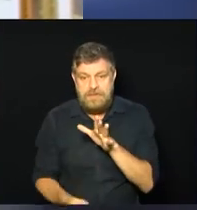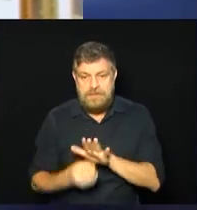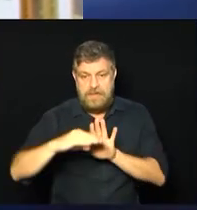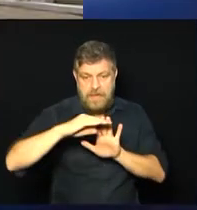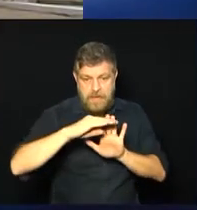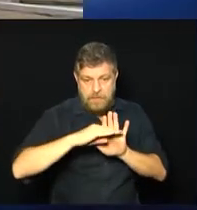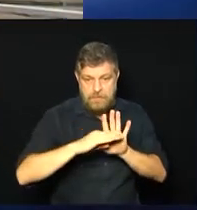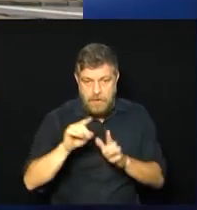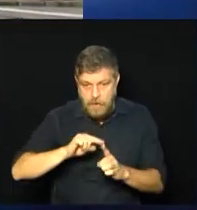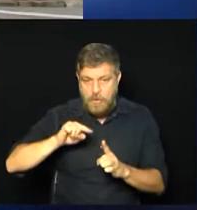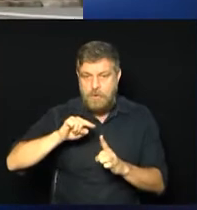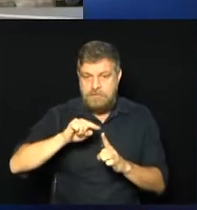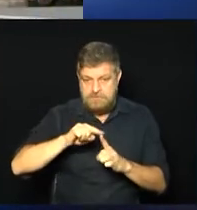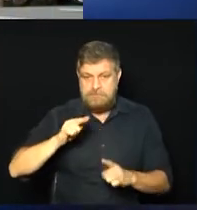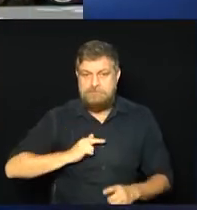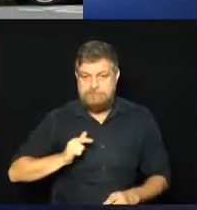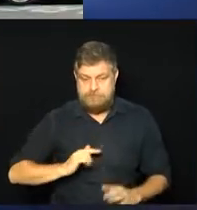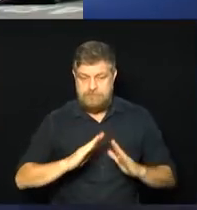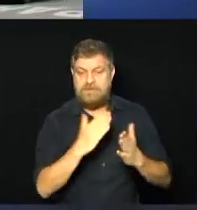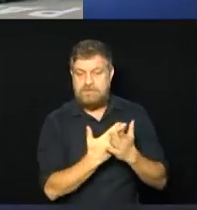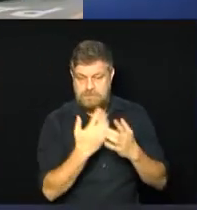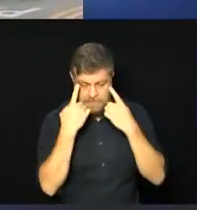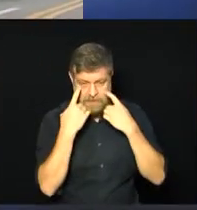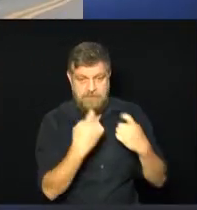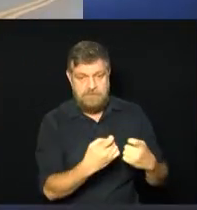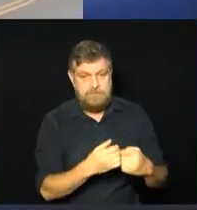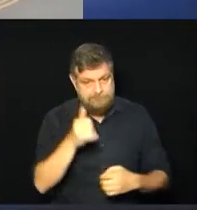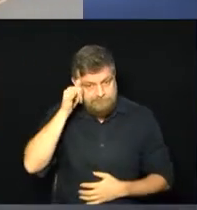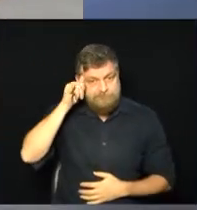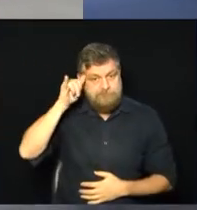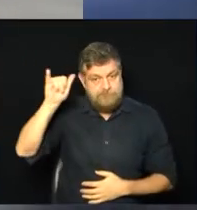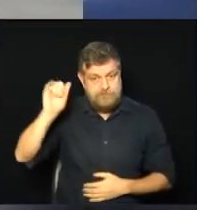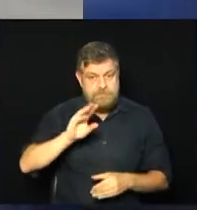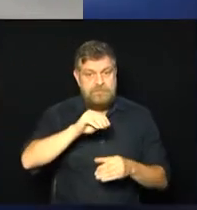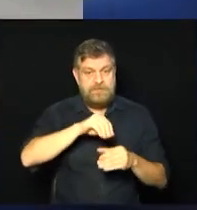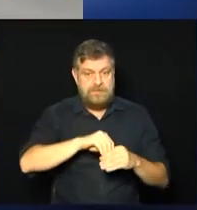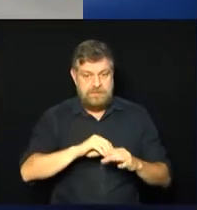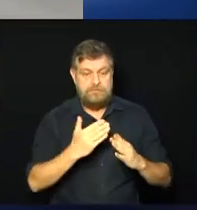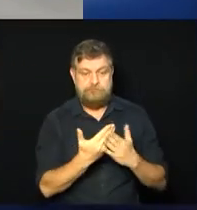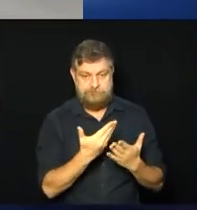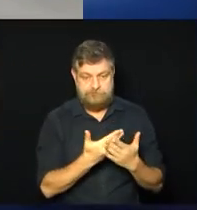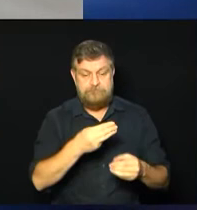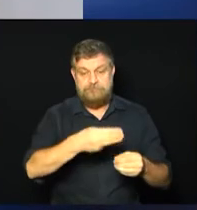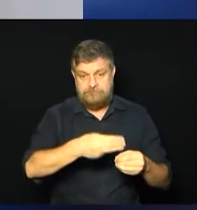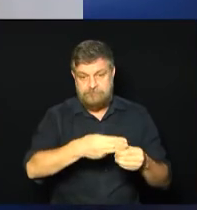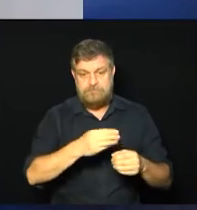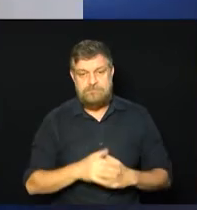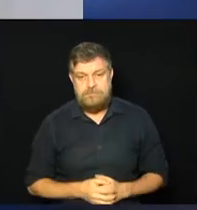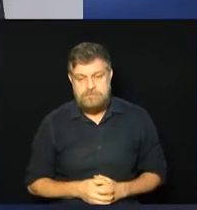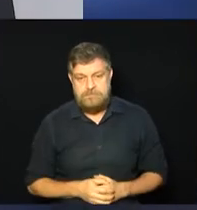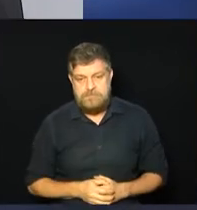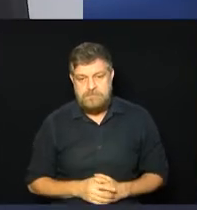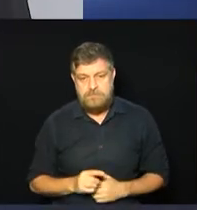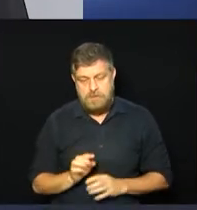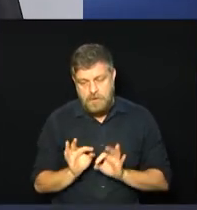de prevenção contra atentados violentos praticados nas dependências das escolas municipais. Esse